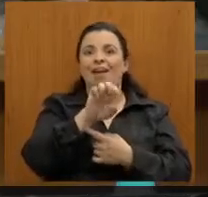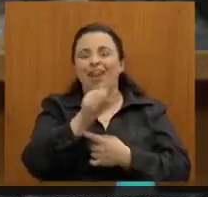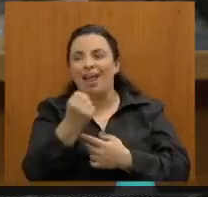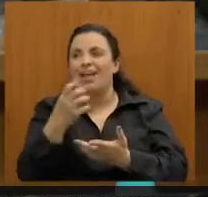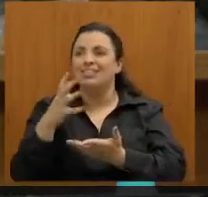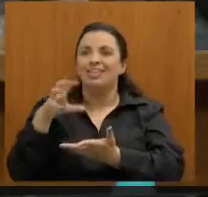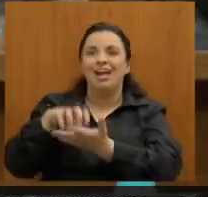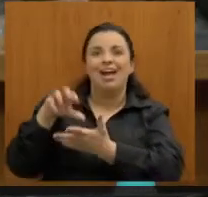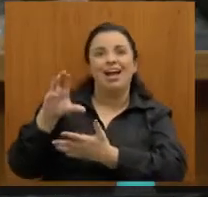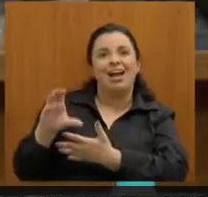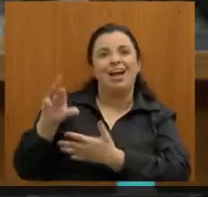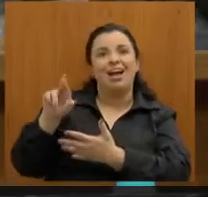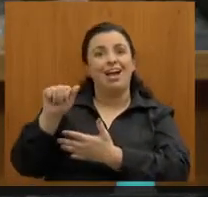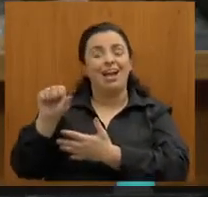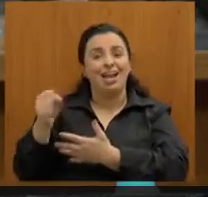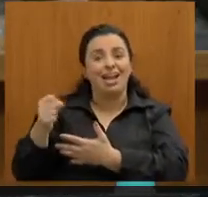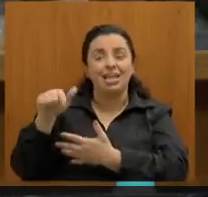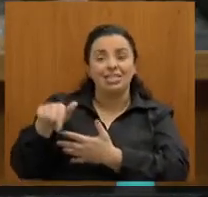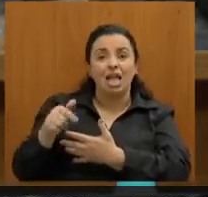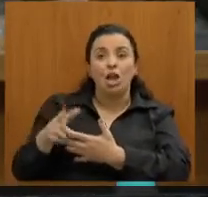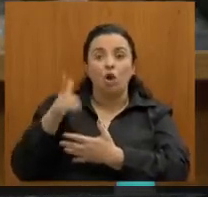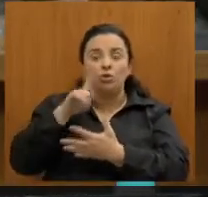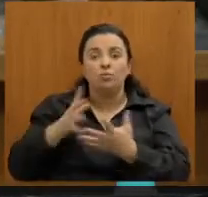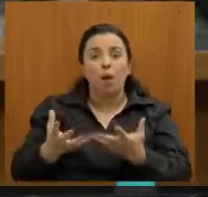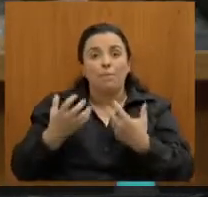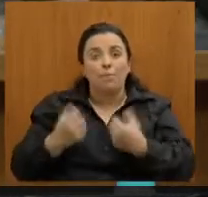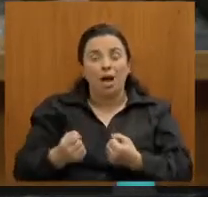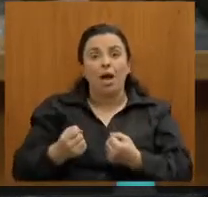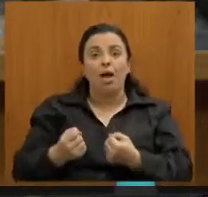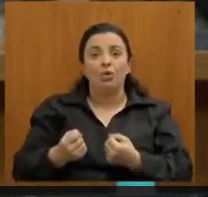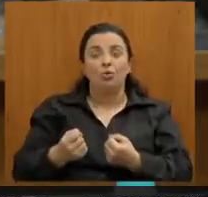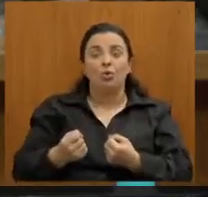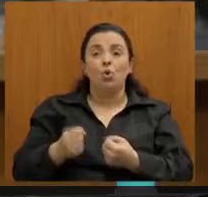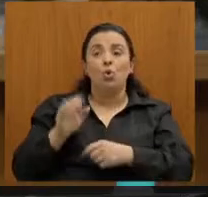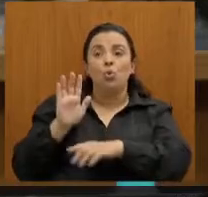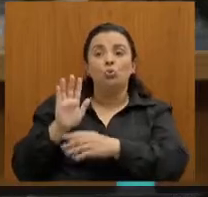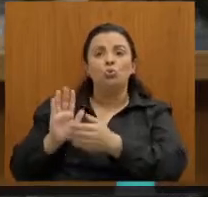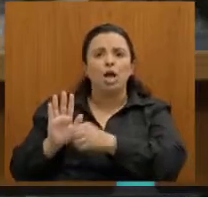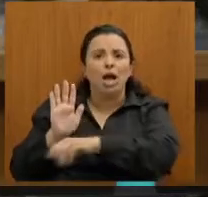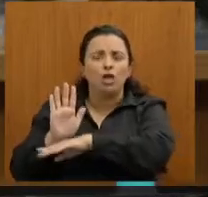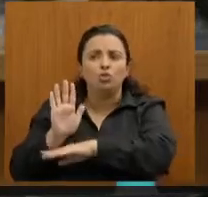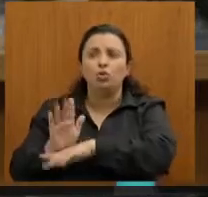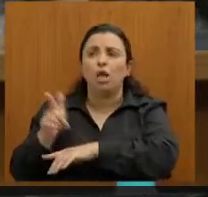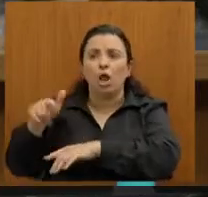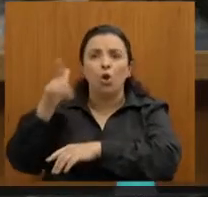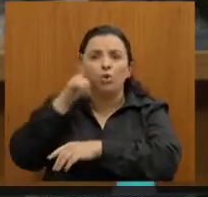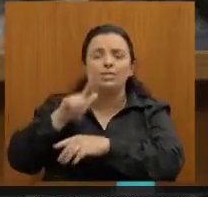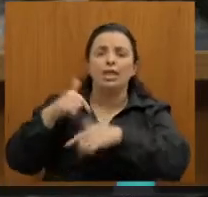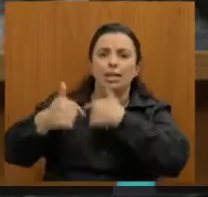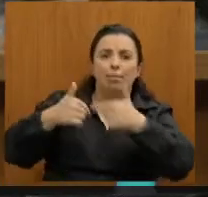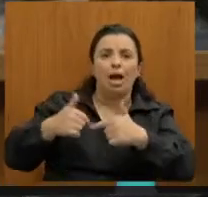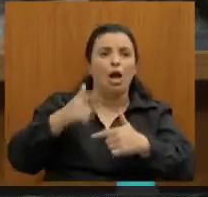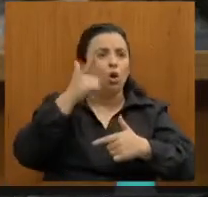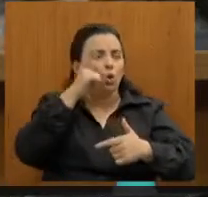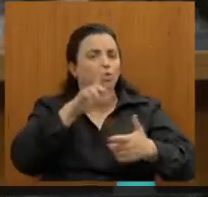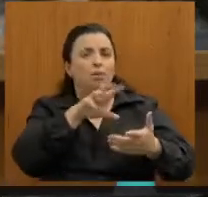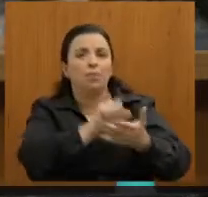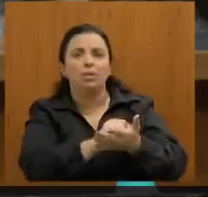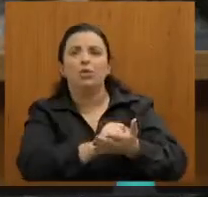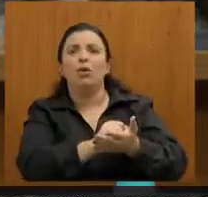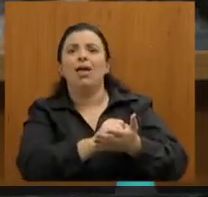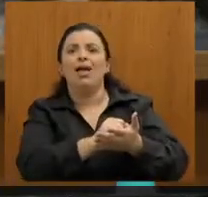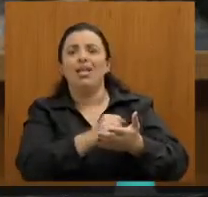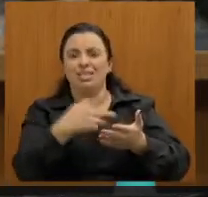o suporte necessário para que ela consiga buscar um emprego matricular o filho em uma outra escola e todo o trabalho